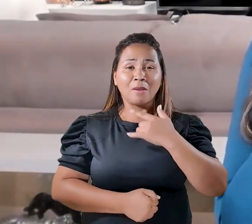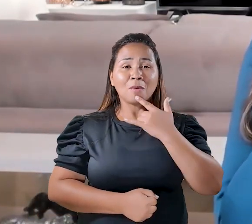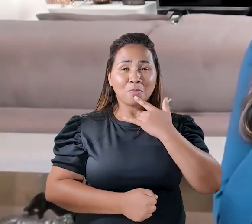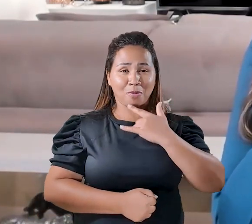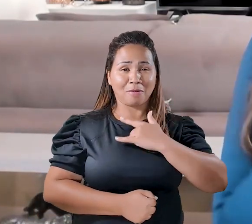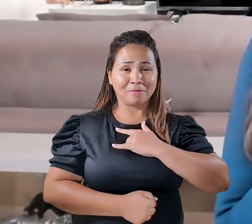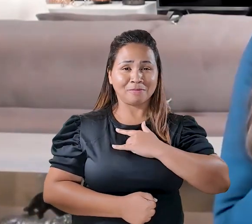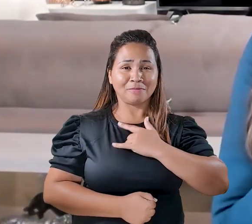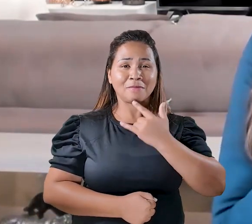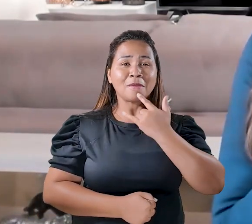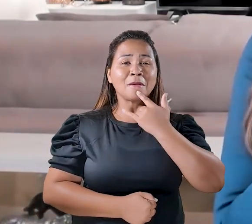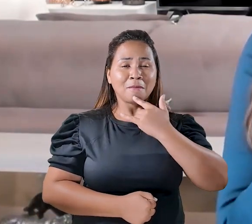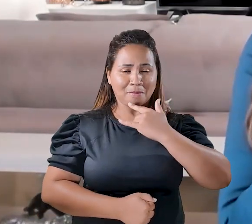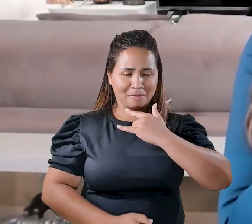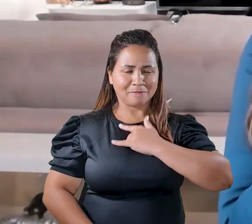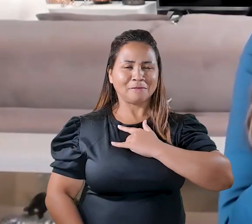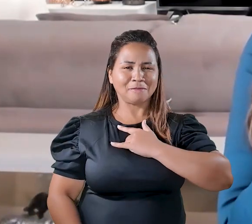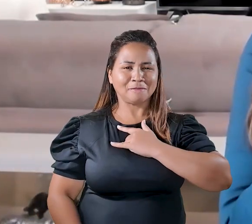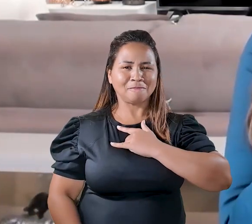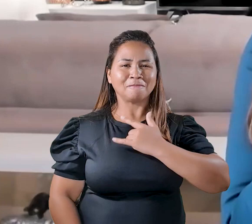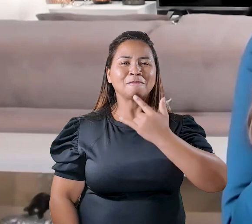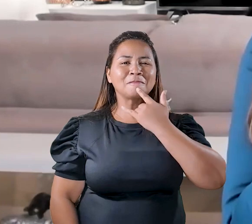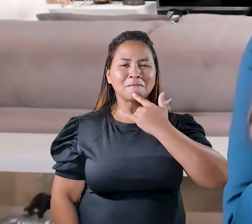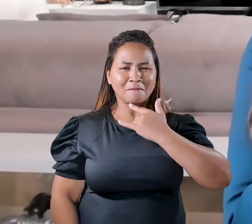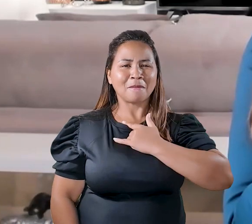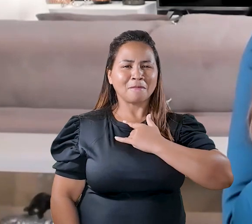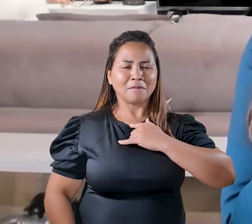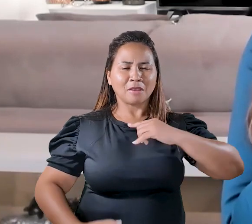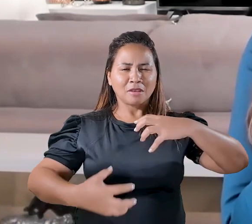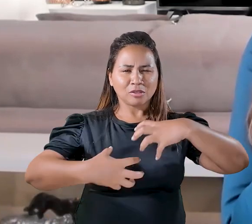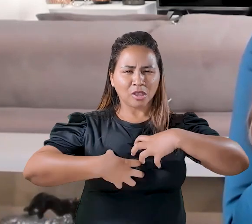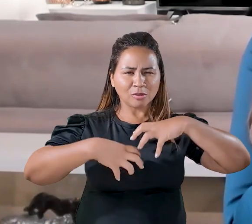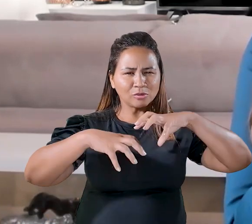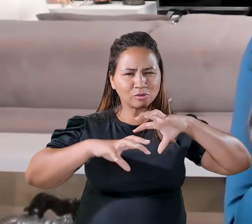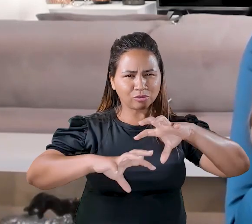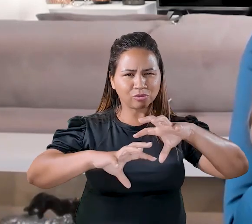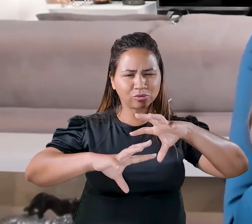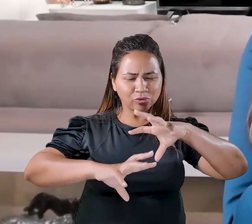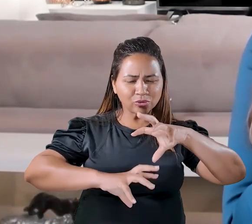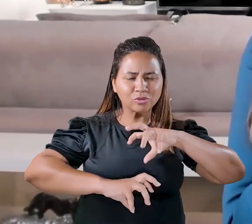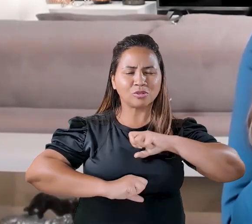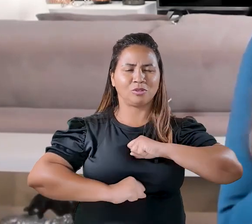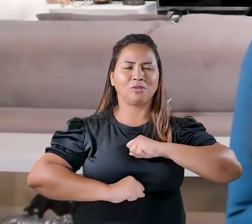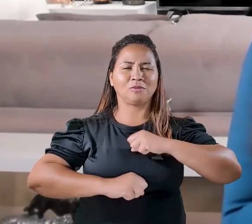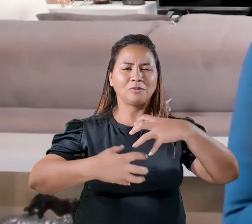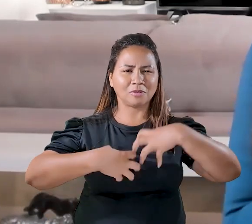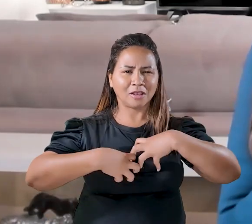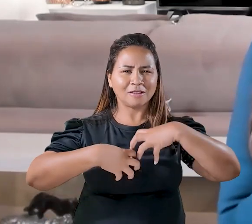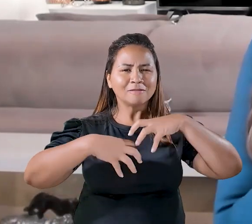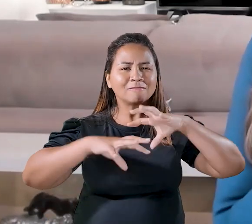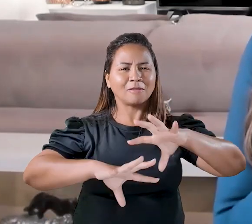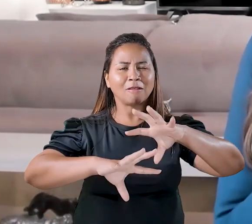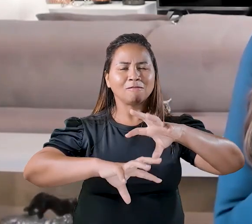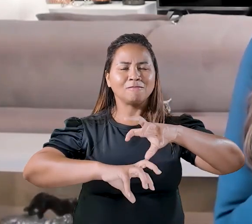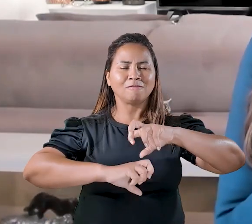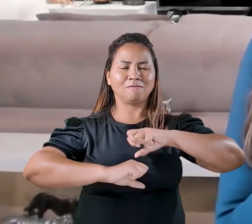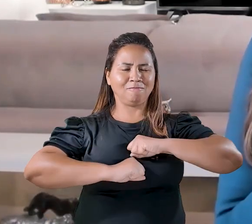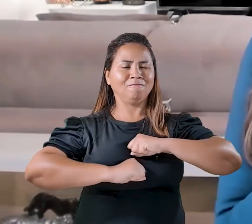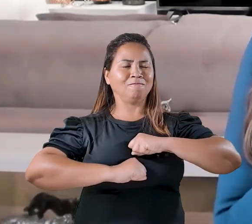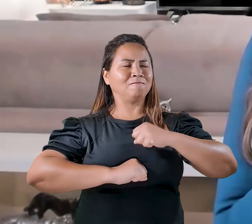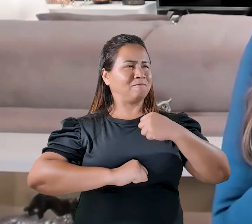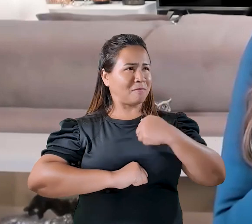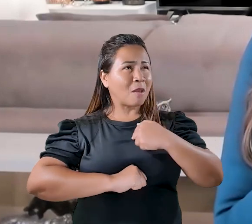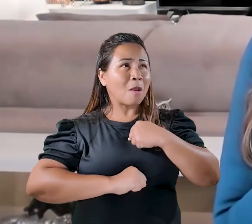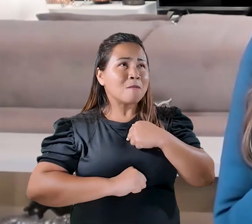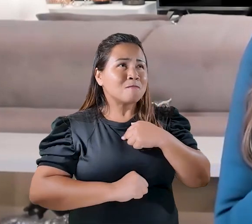amo. Eu me amo. Eu me aceito. Eu me aceito. Eu me aceito. Eu me